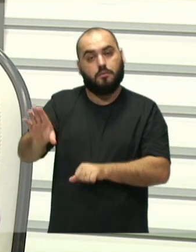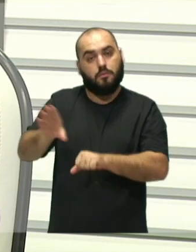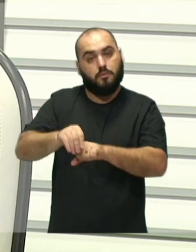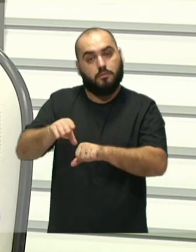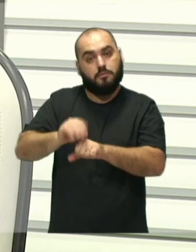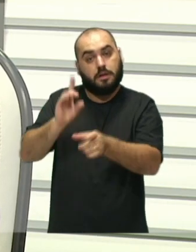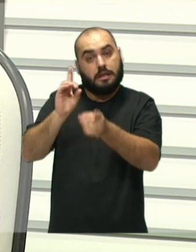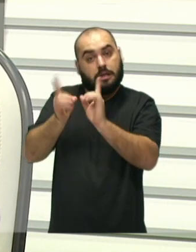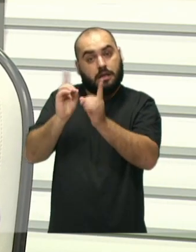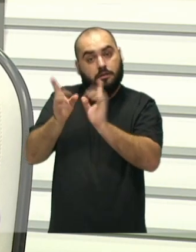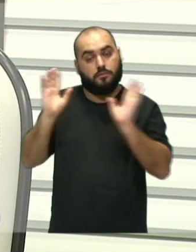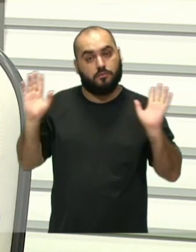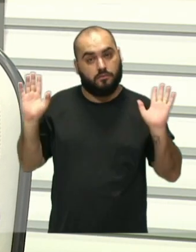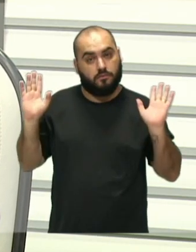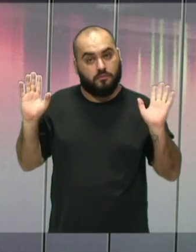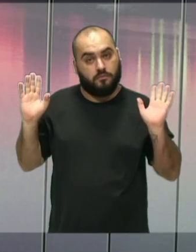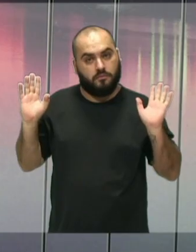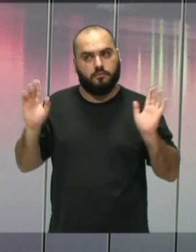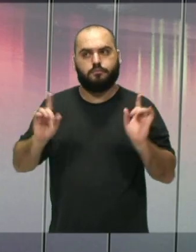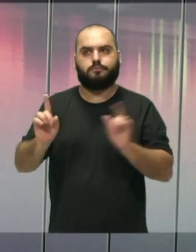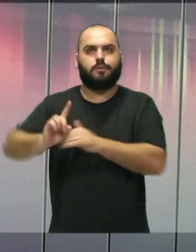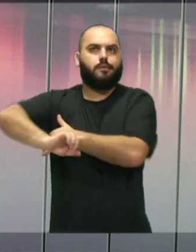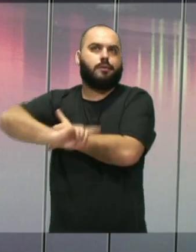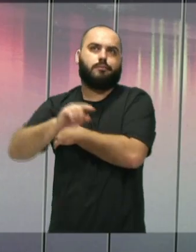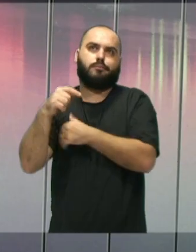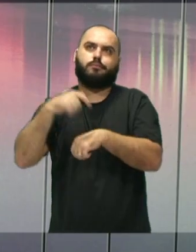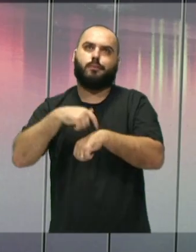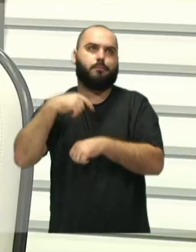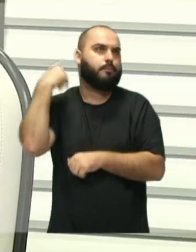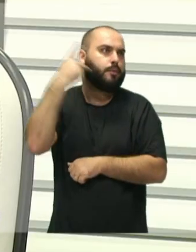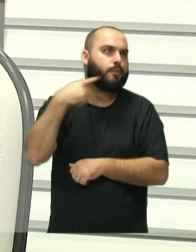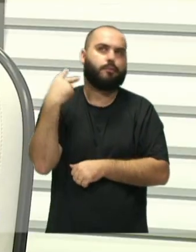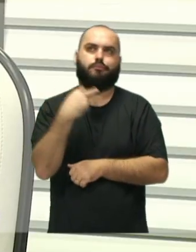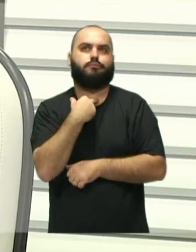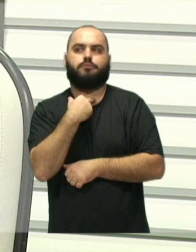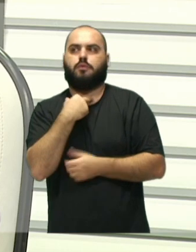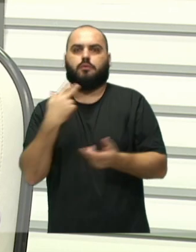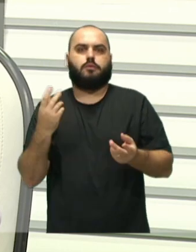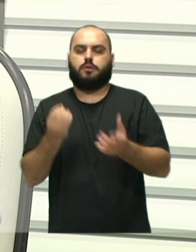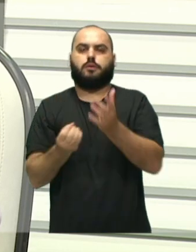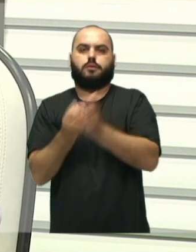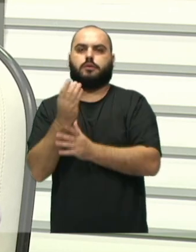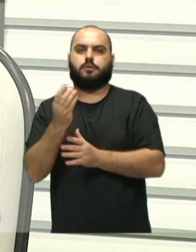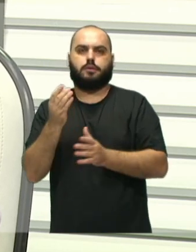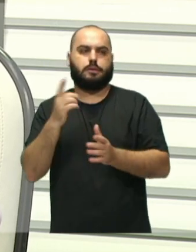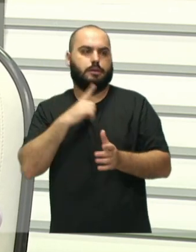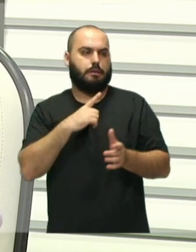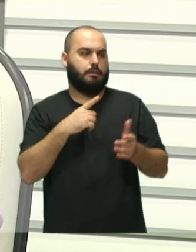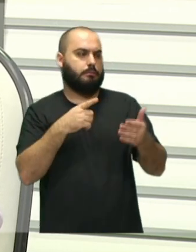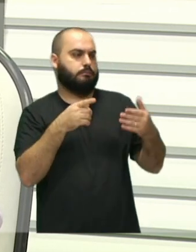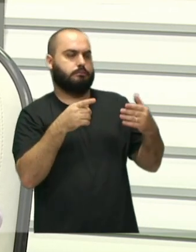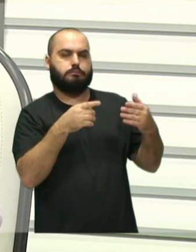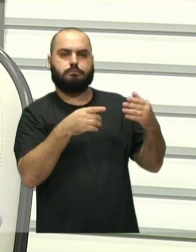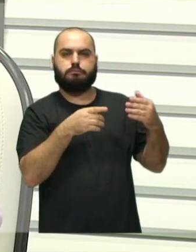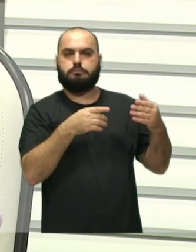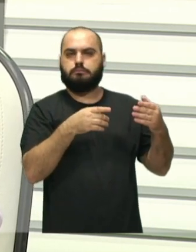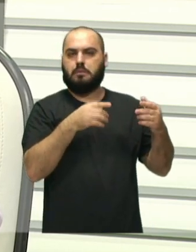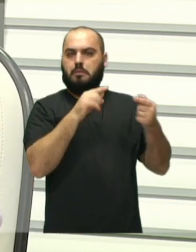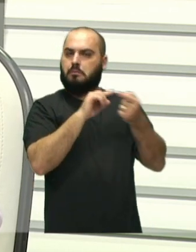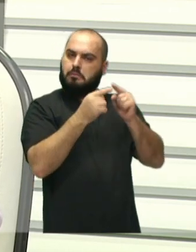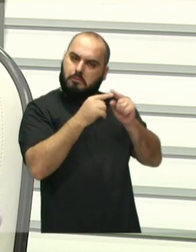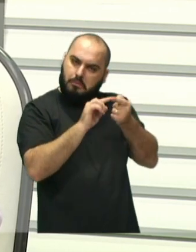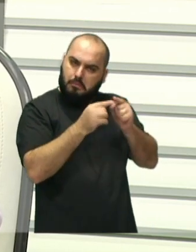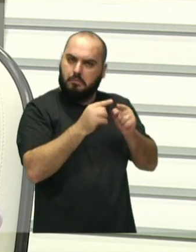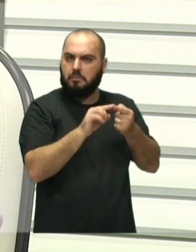na técnica não é momento de política o momento que se faz alguma barganha é o